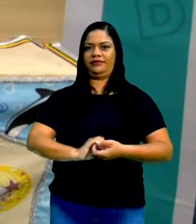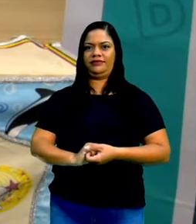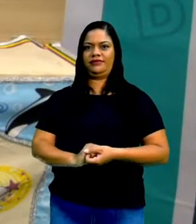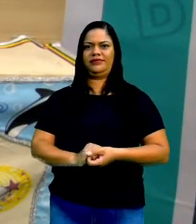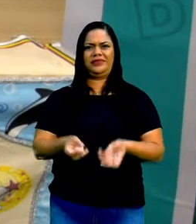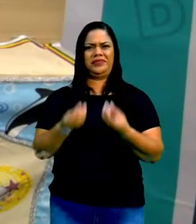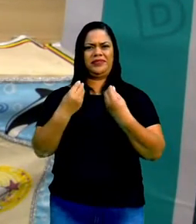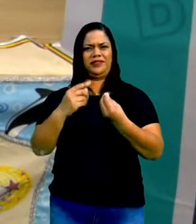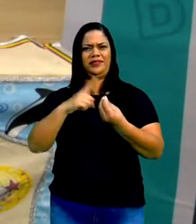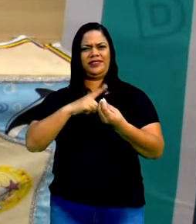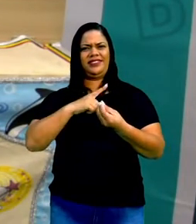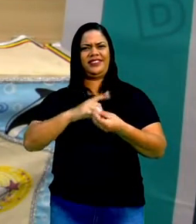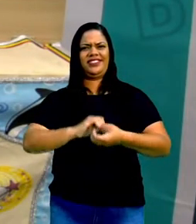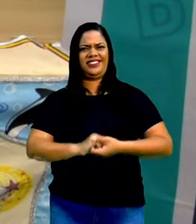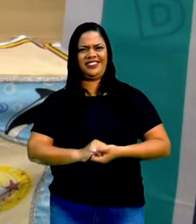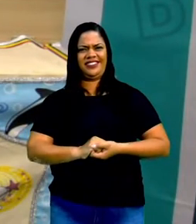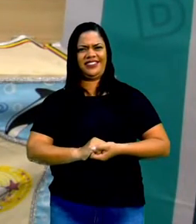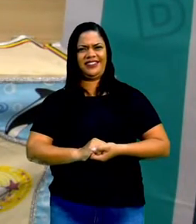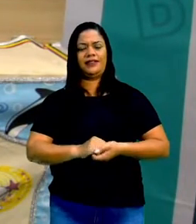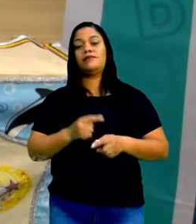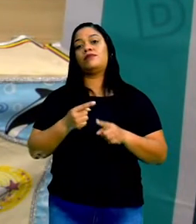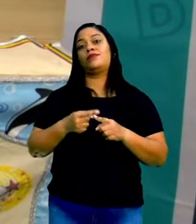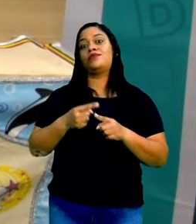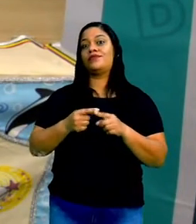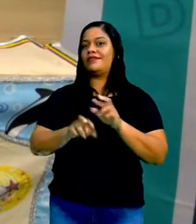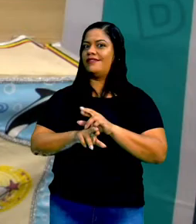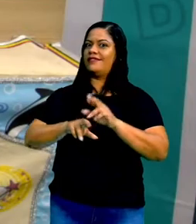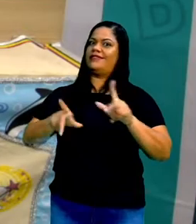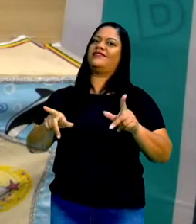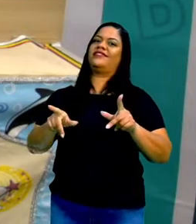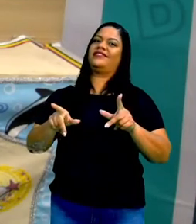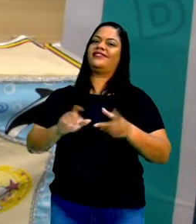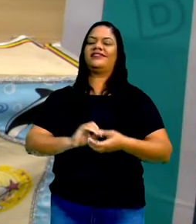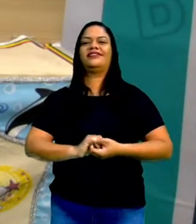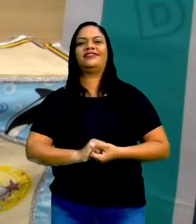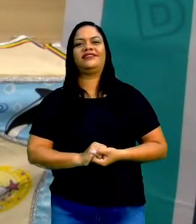tinha um chocalho na barriga. Pois é, leiturinha, porque ele era de fé.